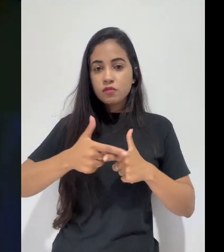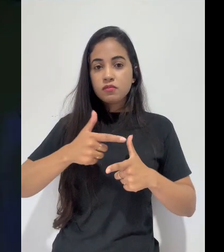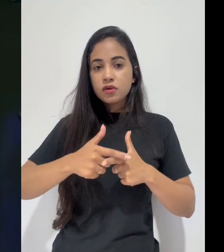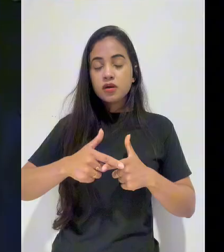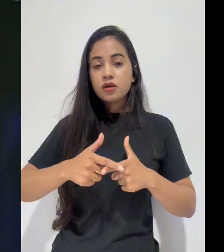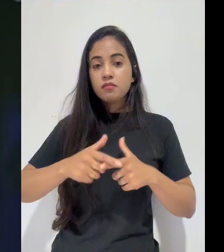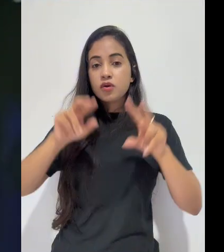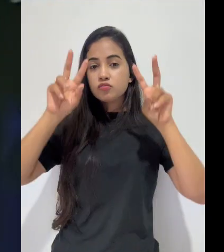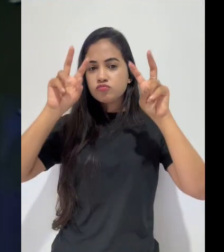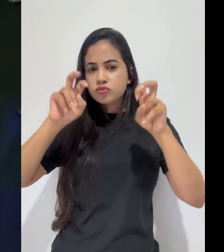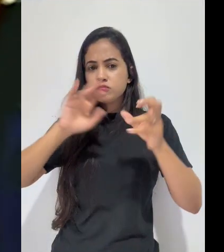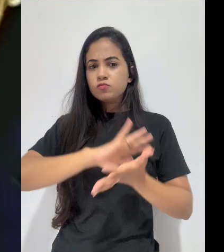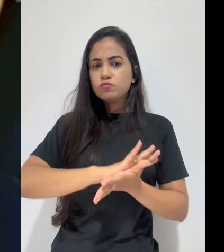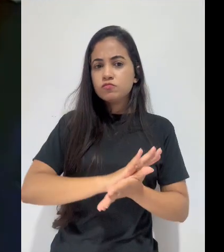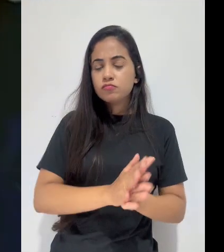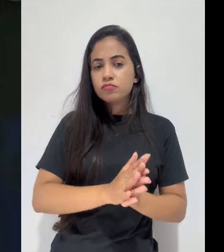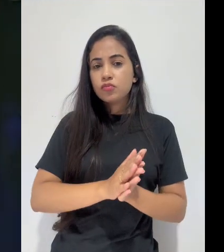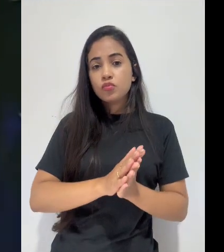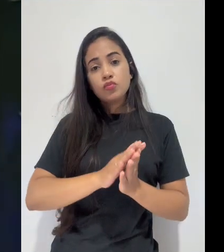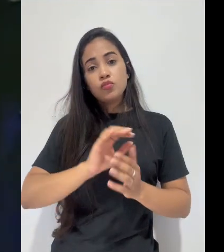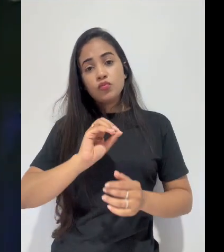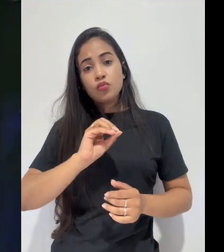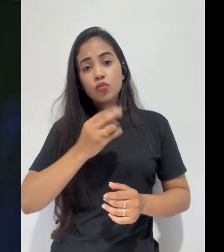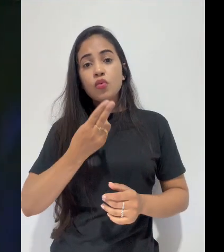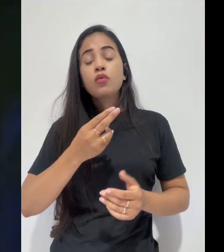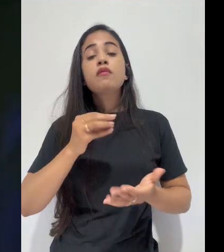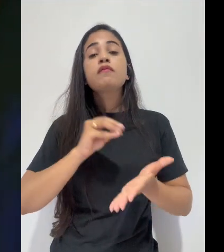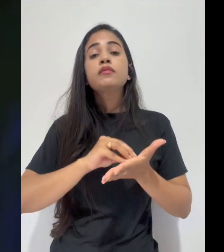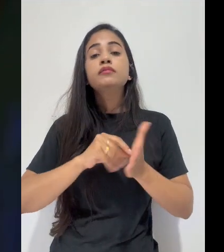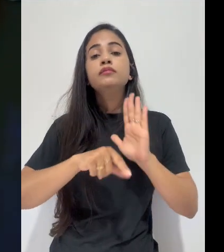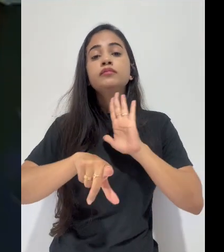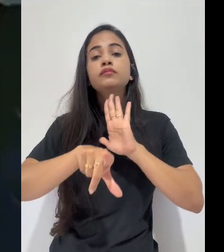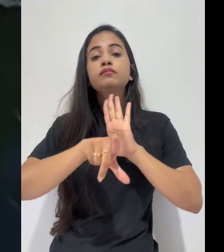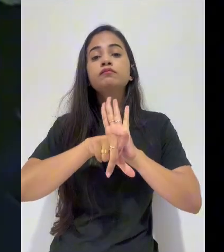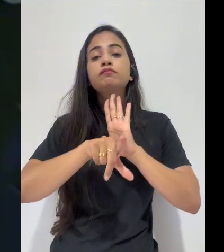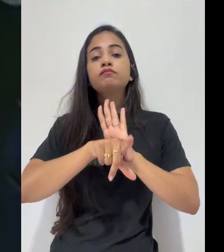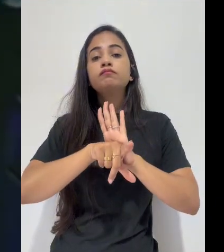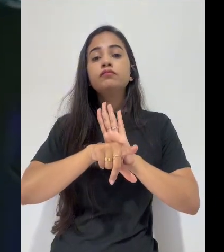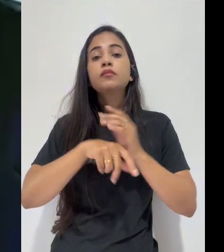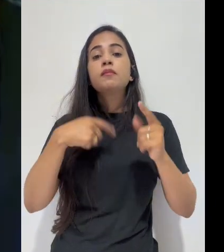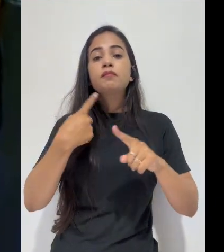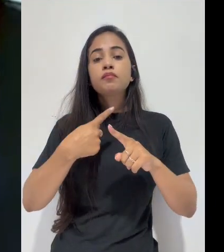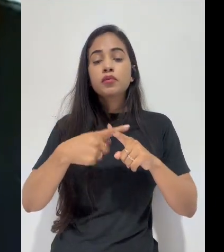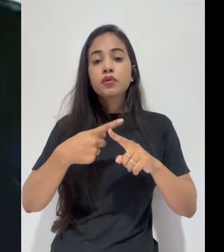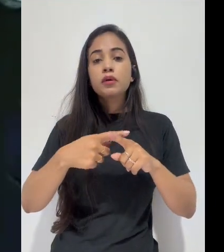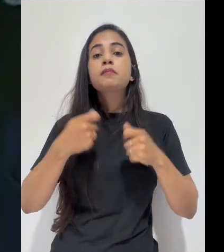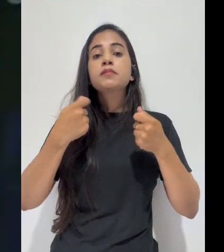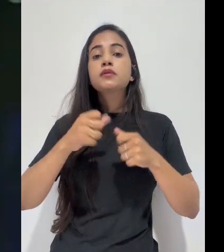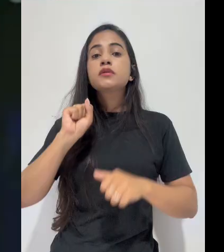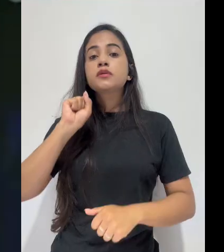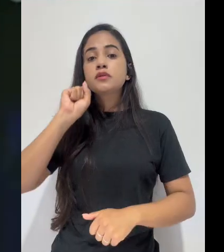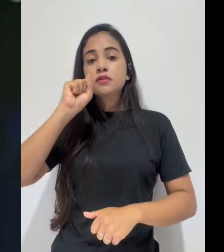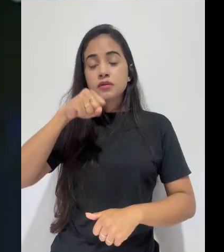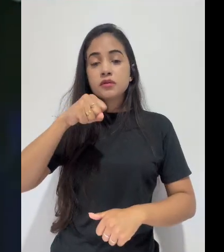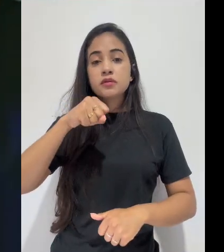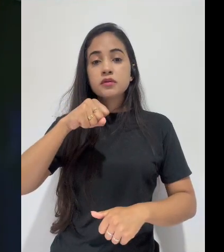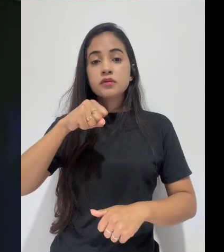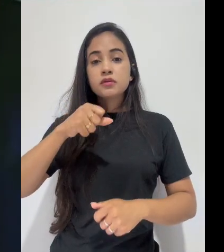viés racista, ou ele revela a insuficiência da legislação em vigor para punir as